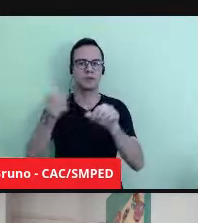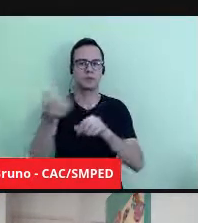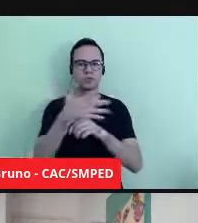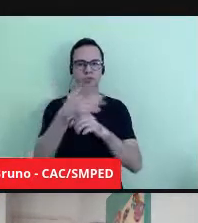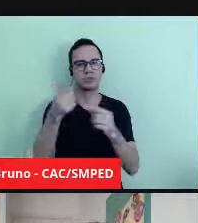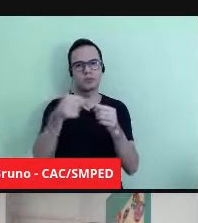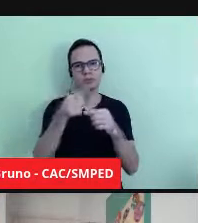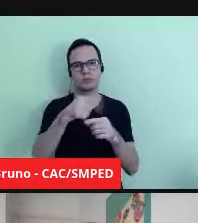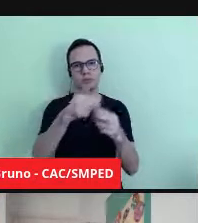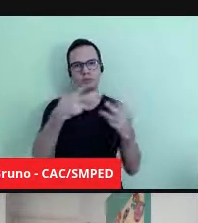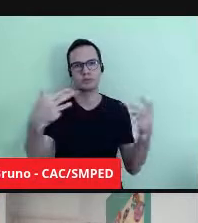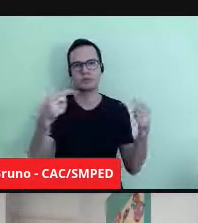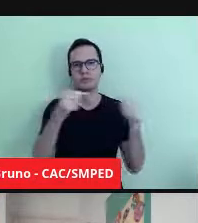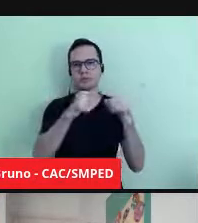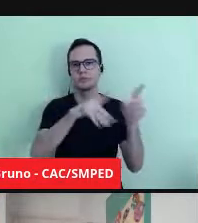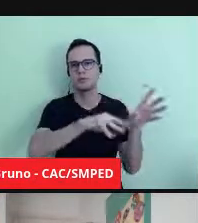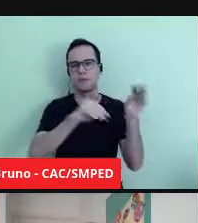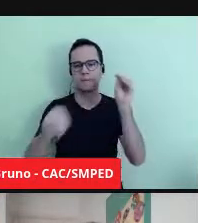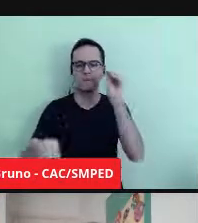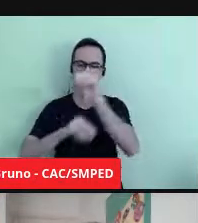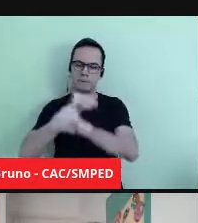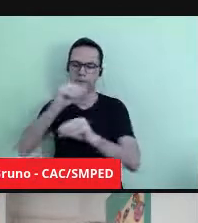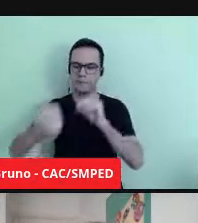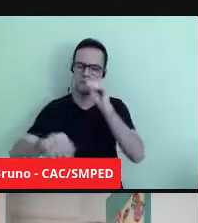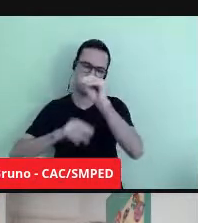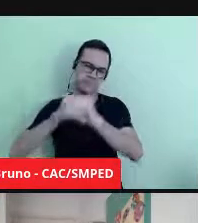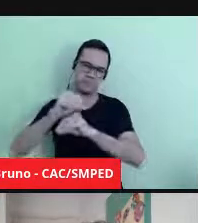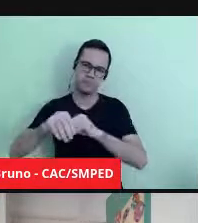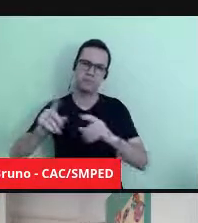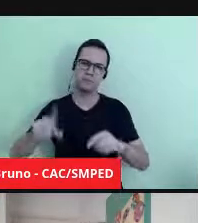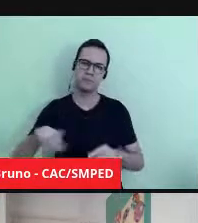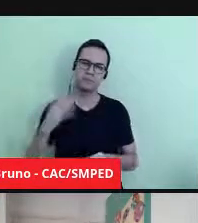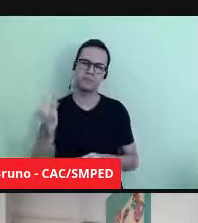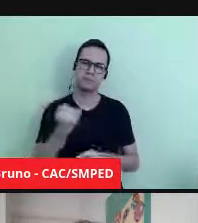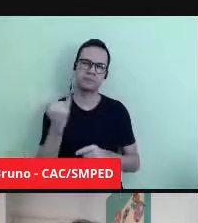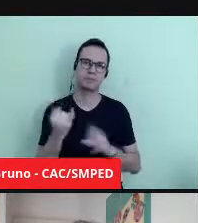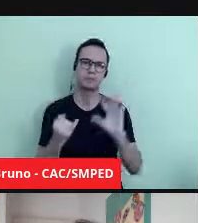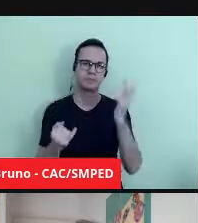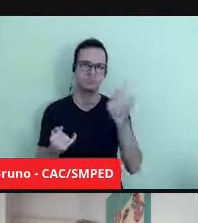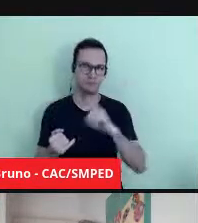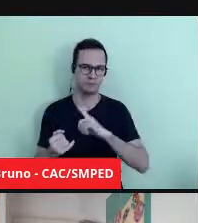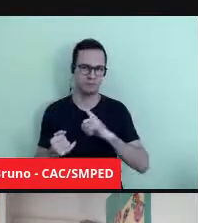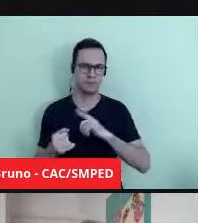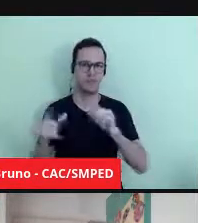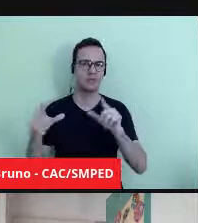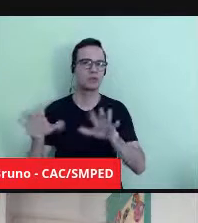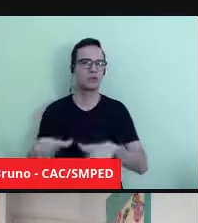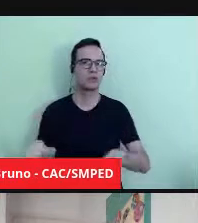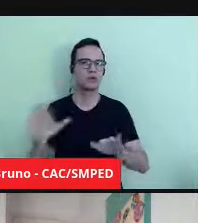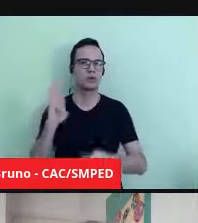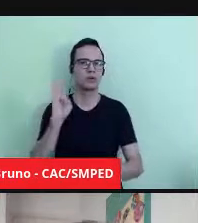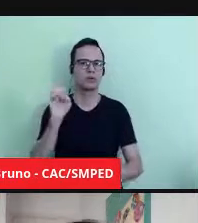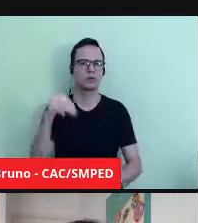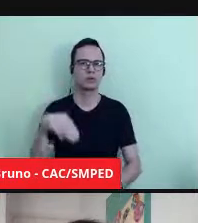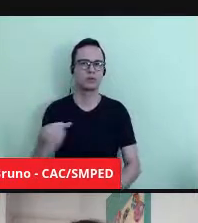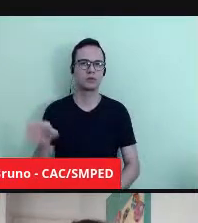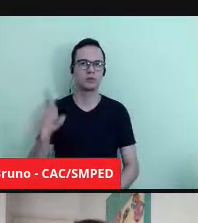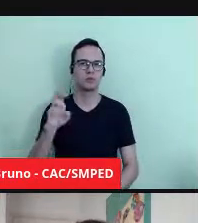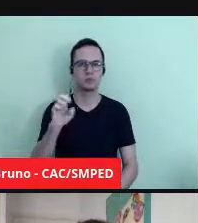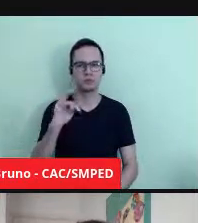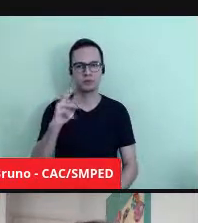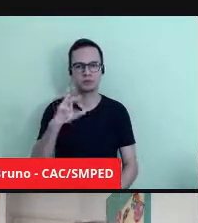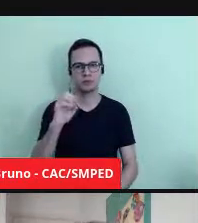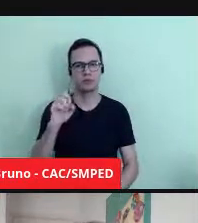desses novos contextos migratórios, né? Isso é uma coisa super importante, isso está acontecendo ali naquele território, né? Em tempo real, enquanto a gente